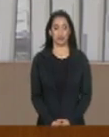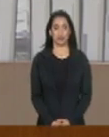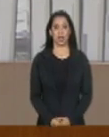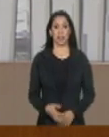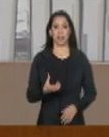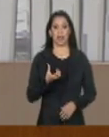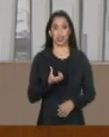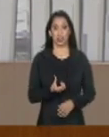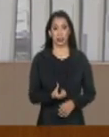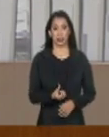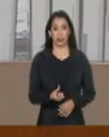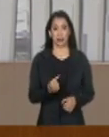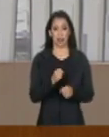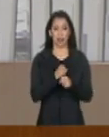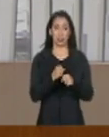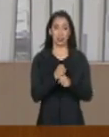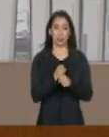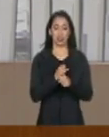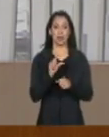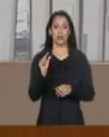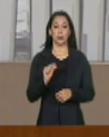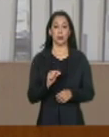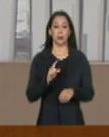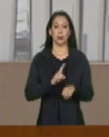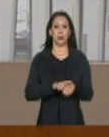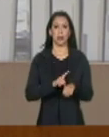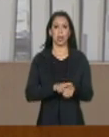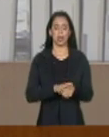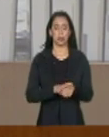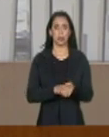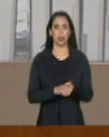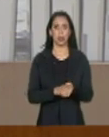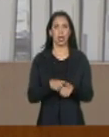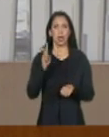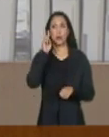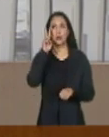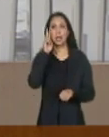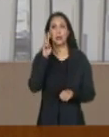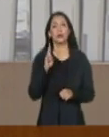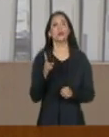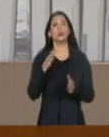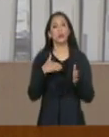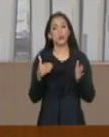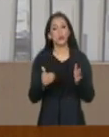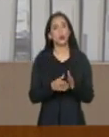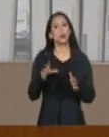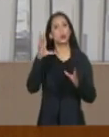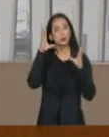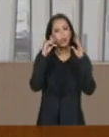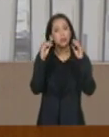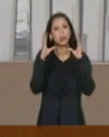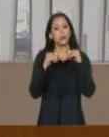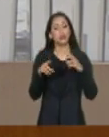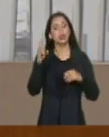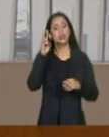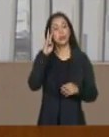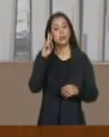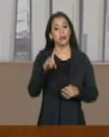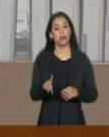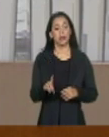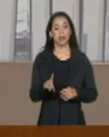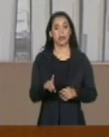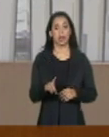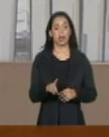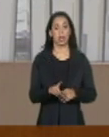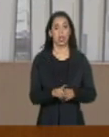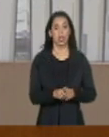6 anos é pouco tempo. Eu vivo aquela noite, toda noite, conta ela. Fulana diz conhecer 5 sobreviventes que, assim como ela, já